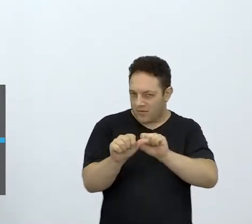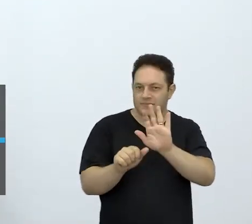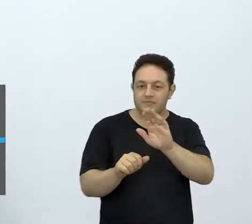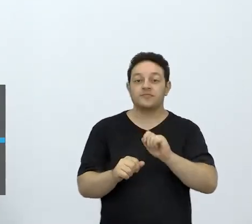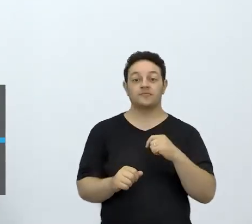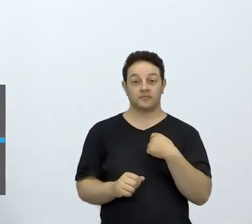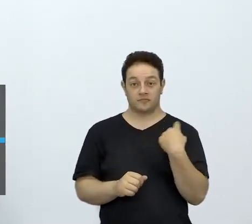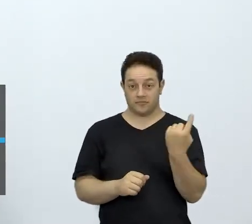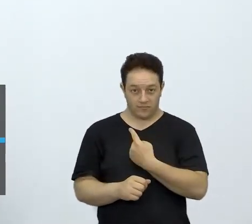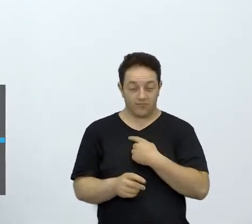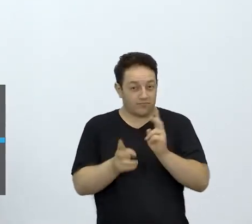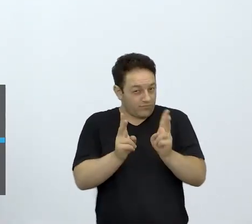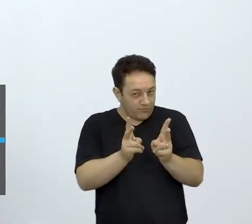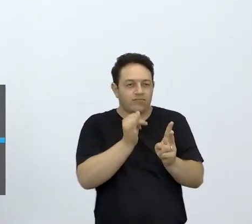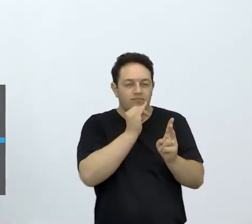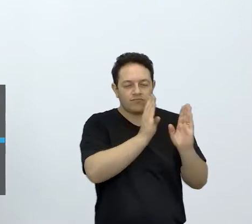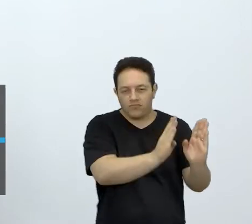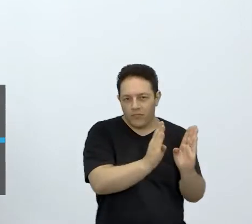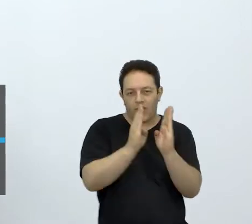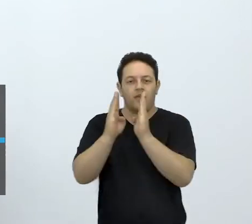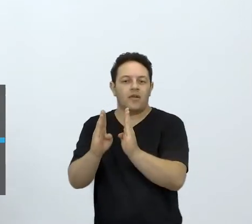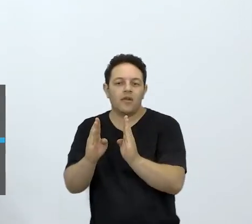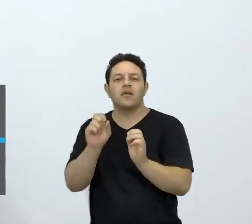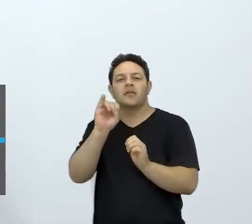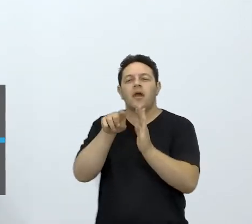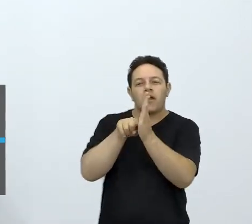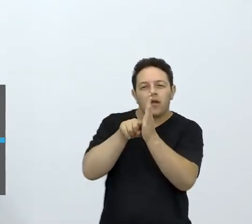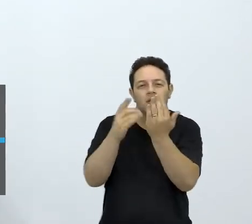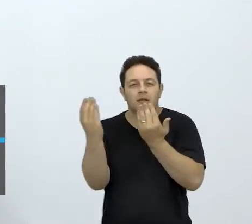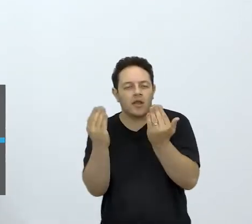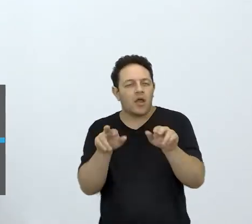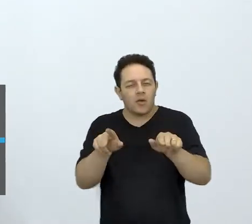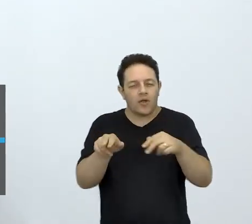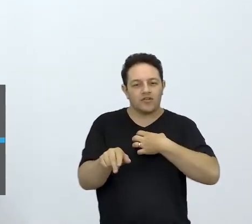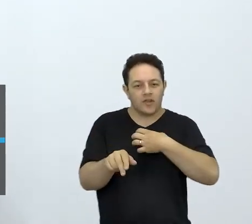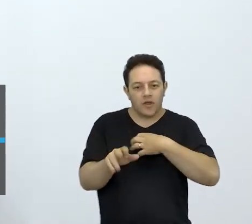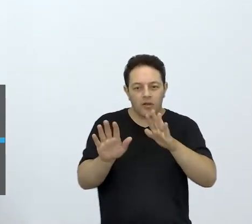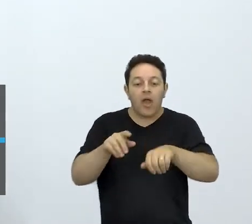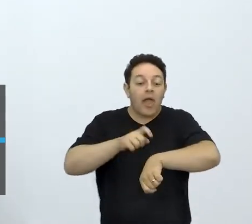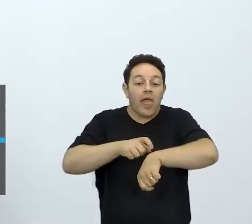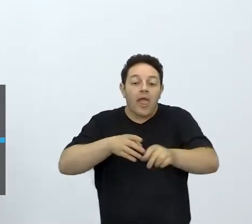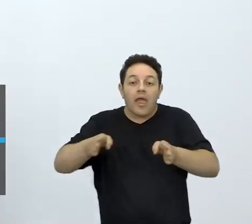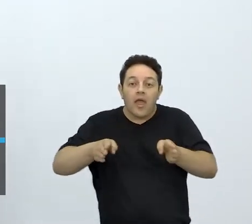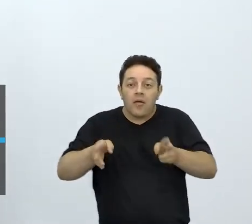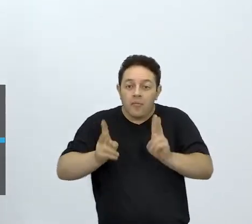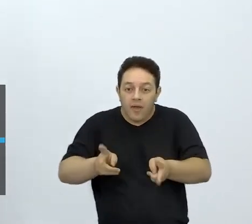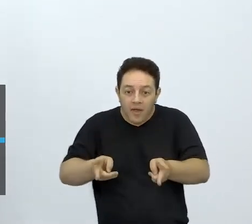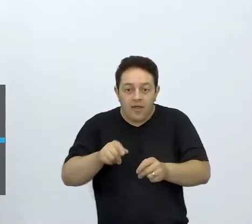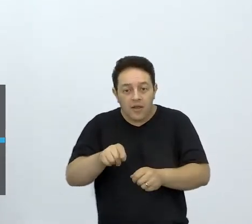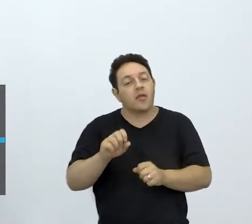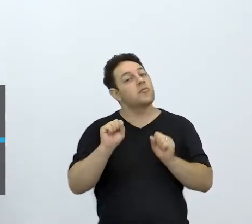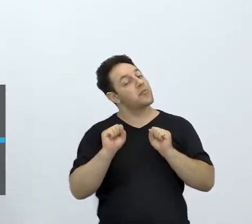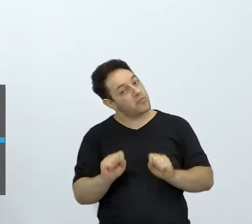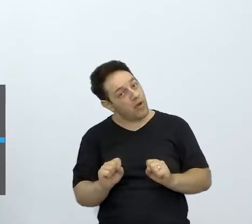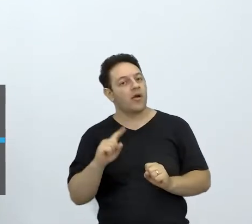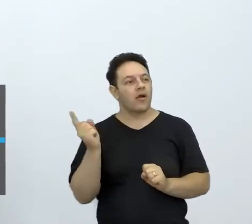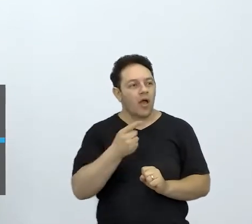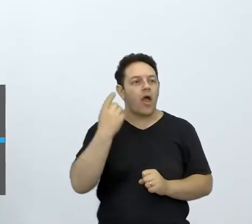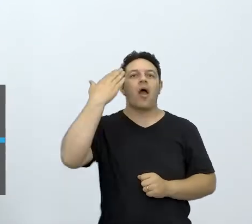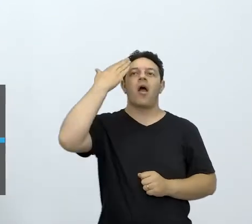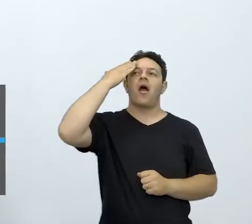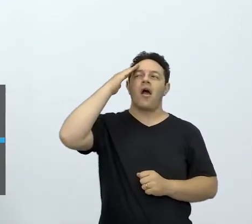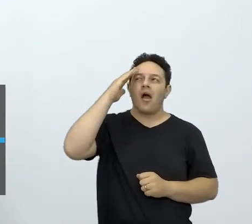um mesmo recorte para analisar uma mesma situação em uma mesma época, é bem possível que nós vamos chegar a